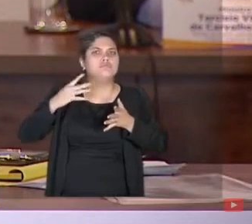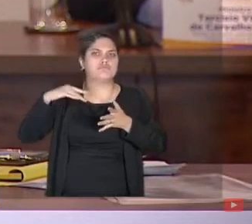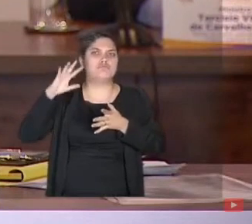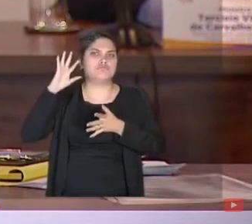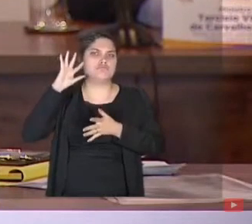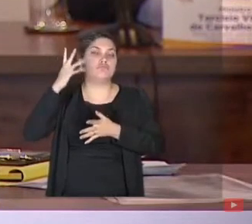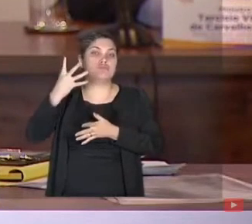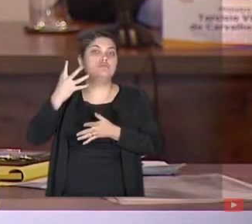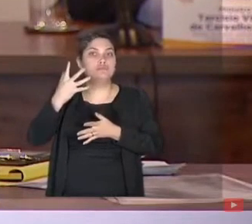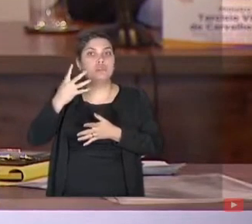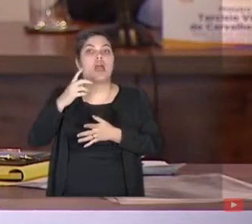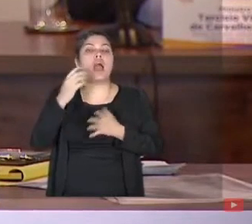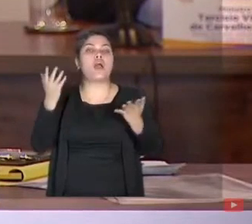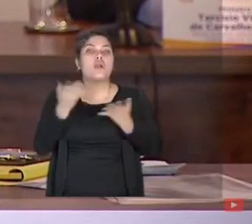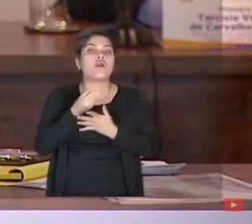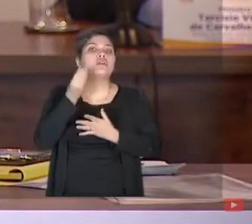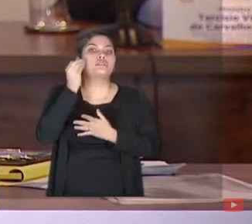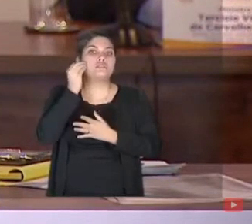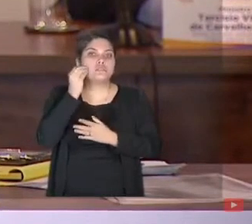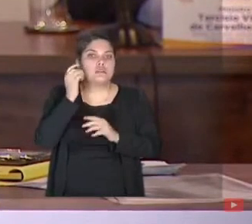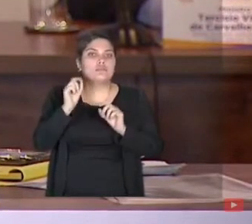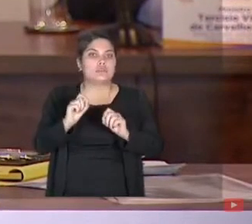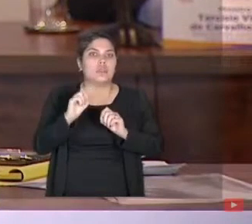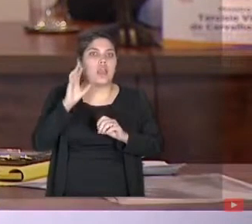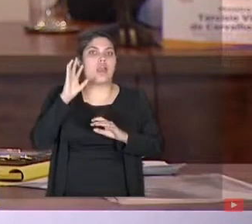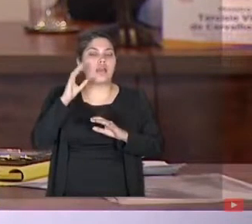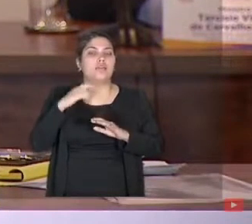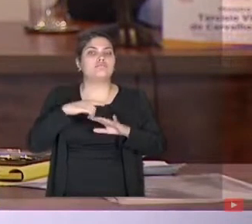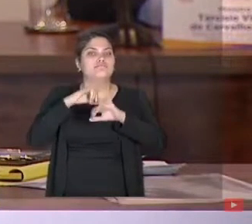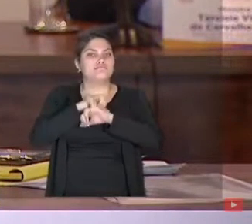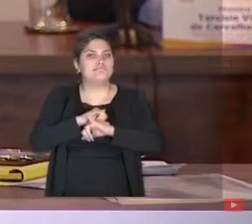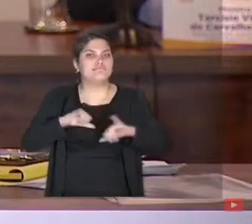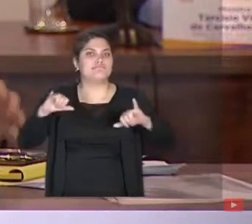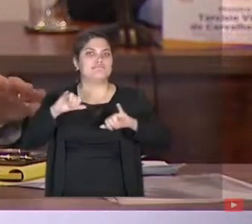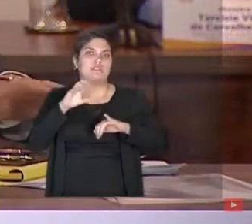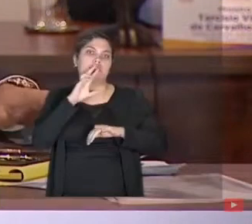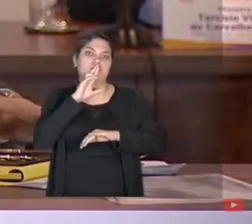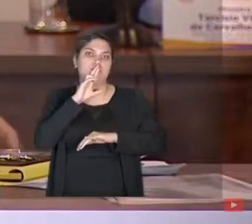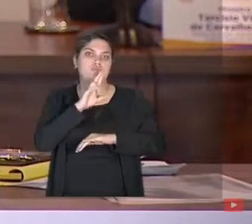e agora se está tentando regularizar a divulgação